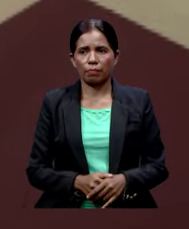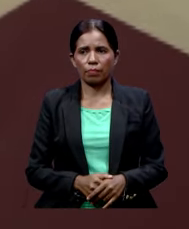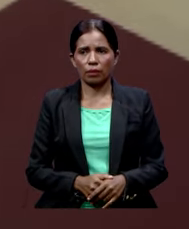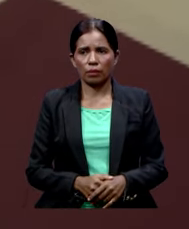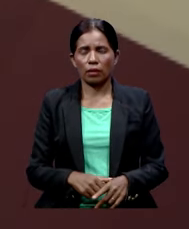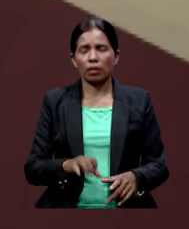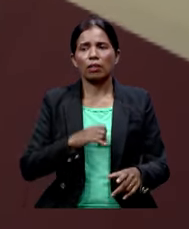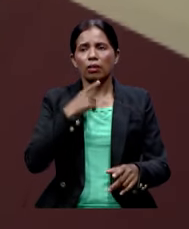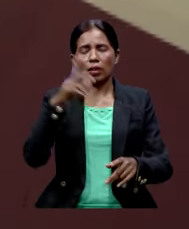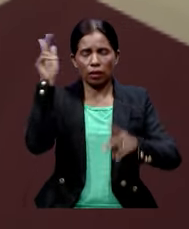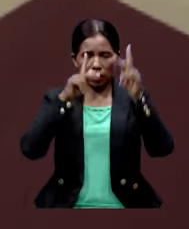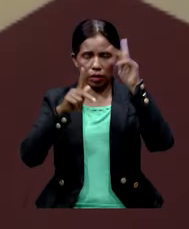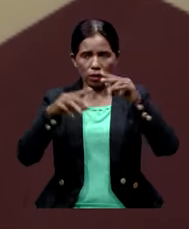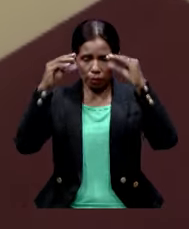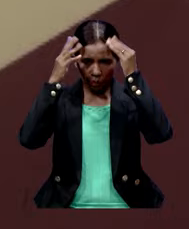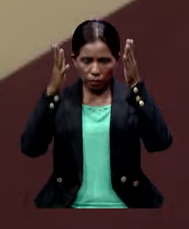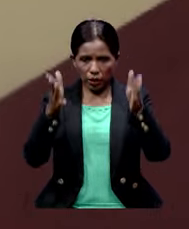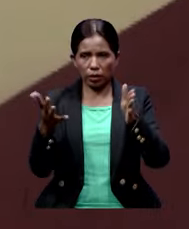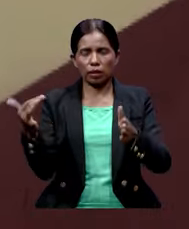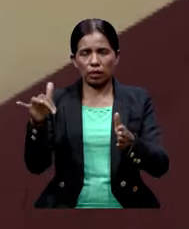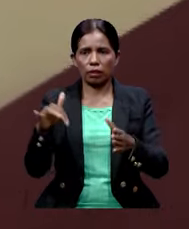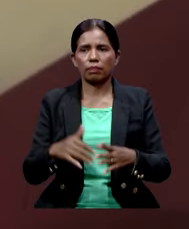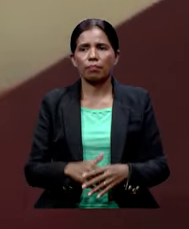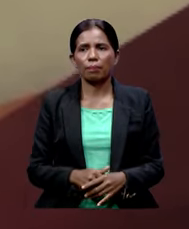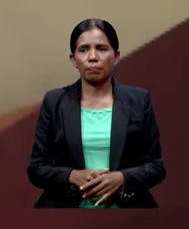Até me caso ainda não são professores.